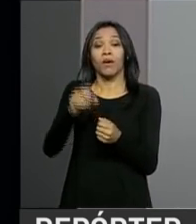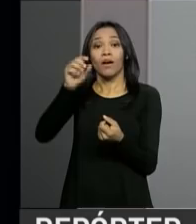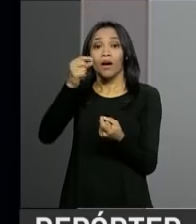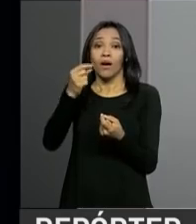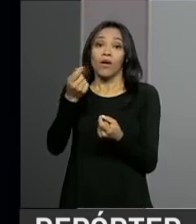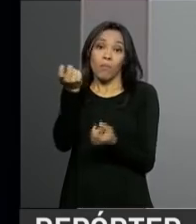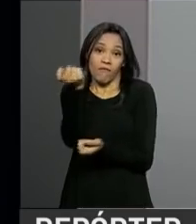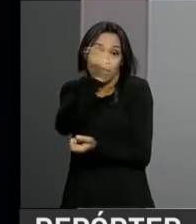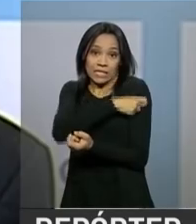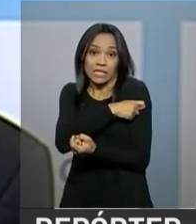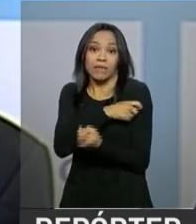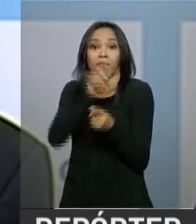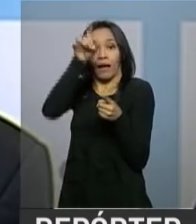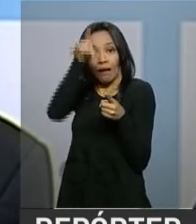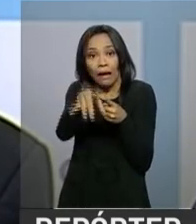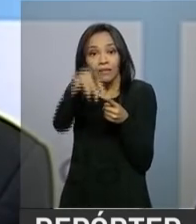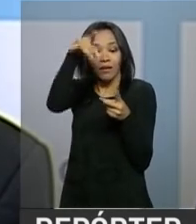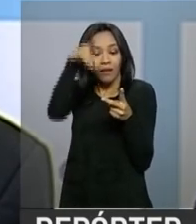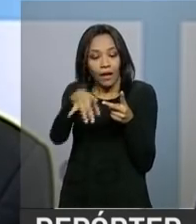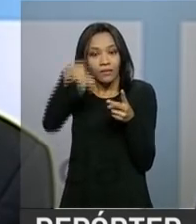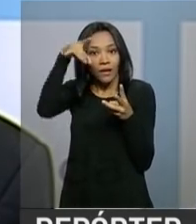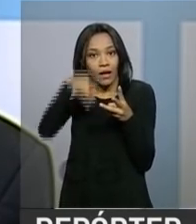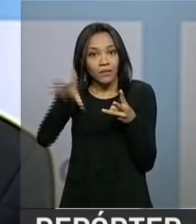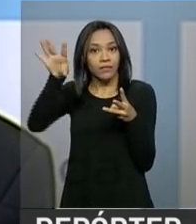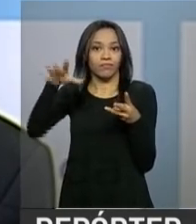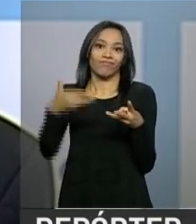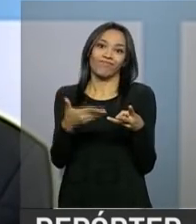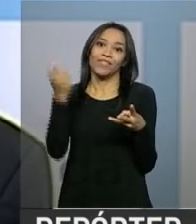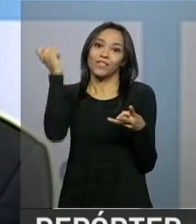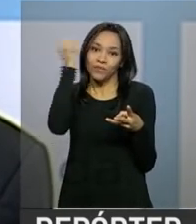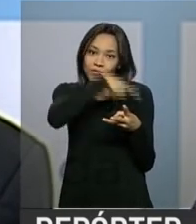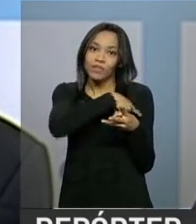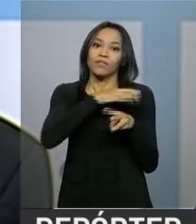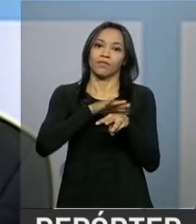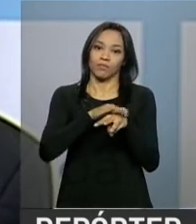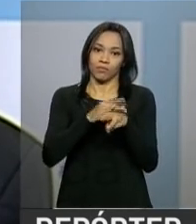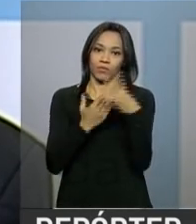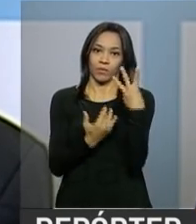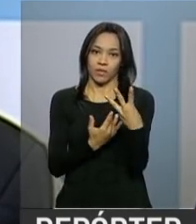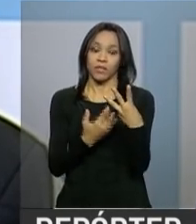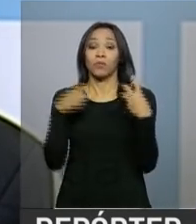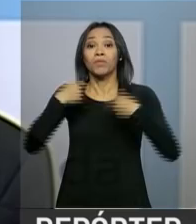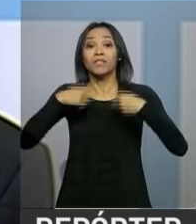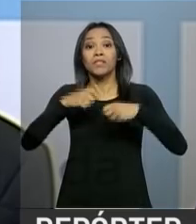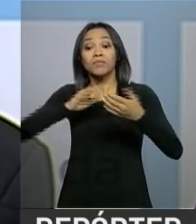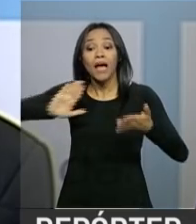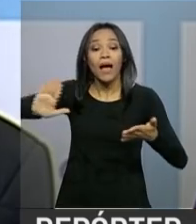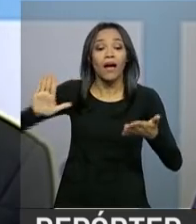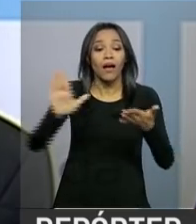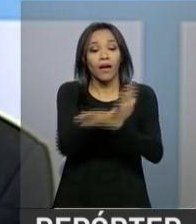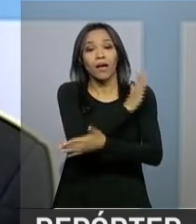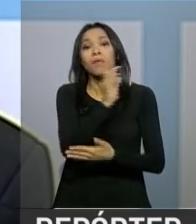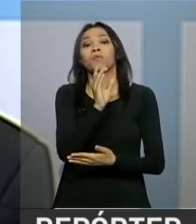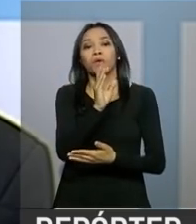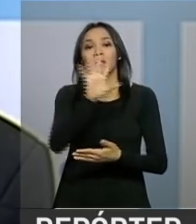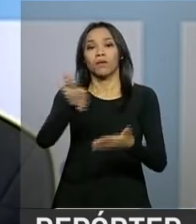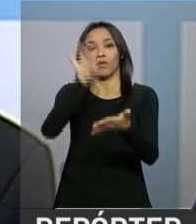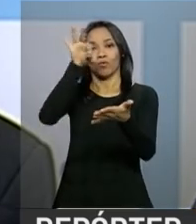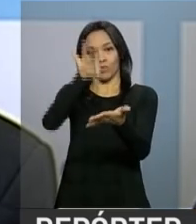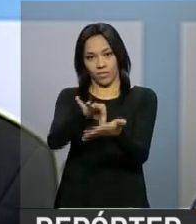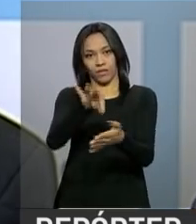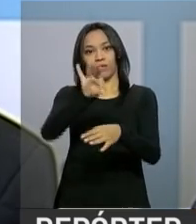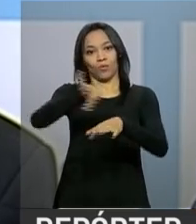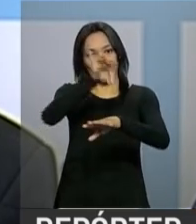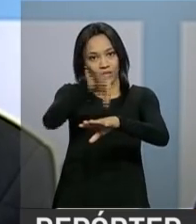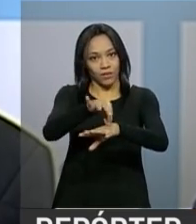na pesquisa muito e não vamos resolver o problema nós para resolver o problema combater o mosquito para isso é apoio da população